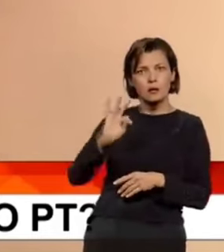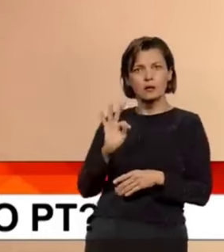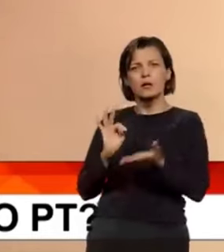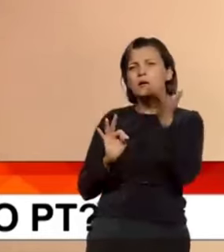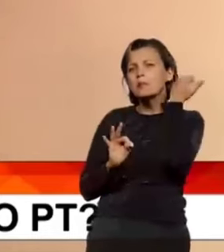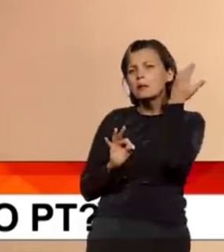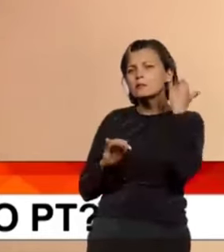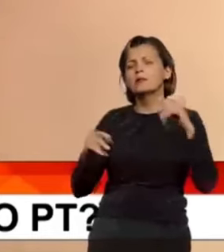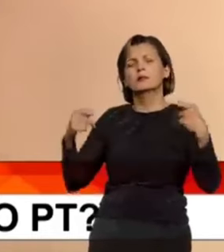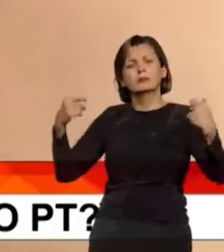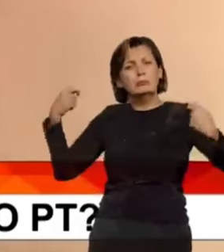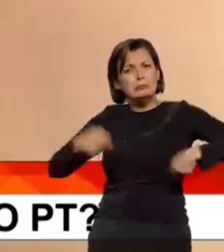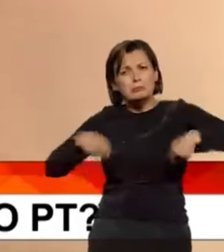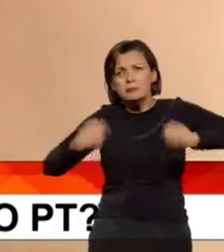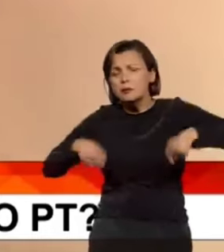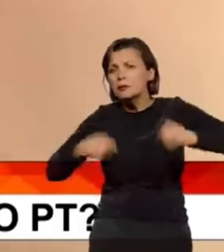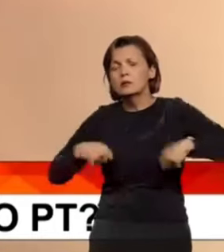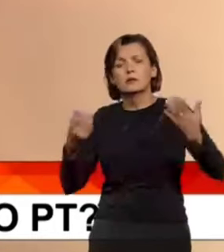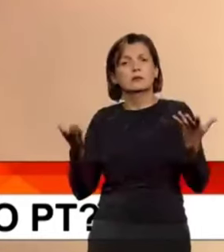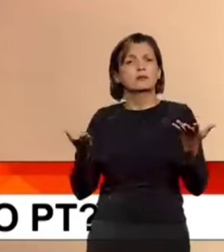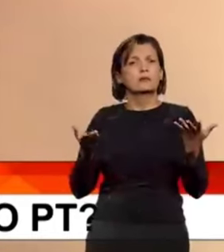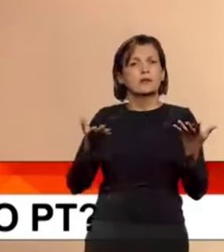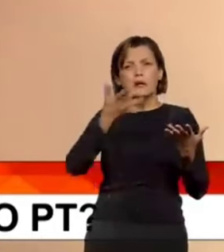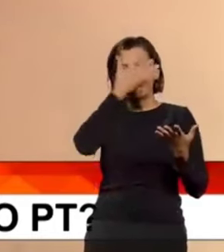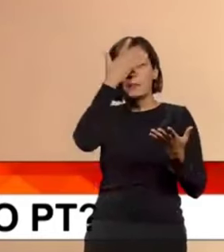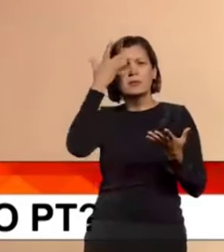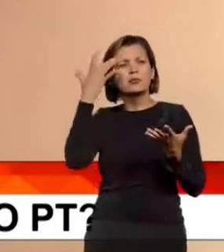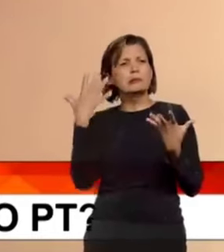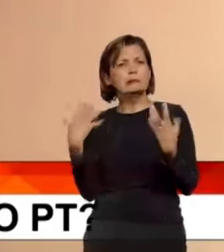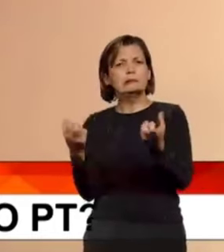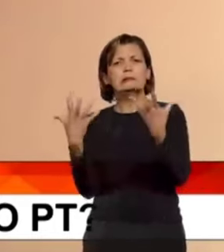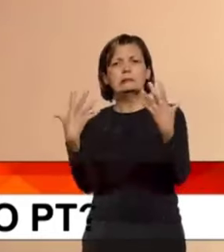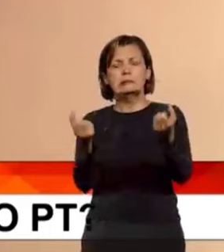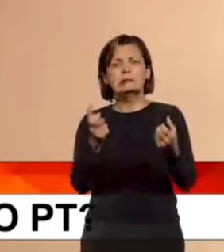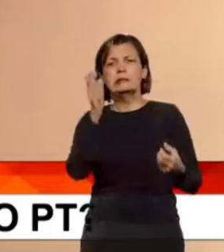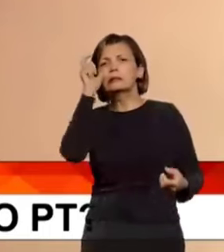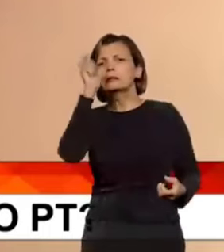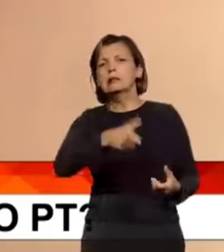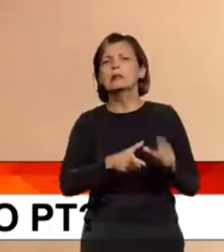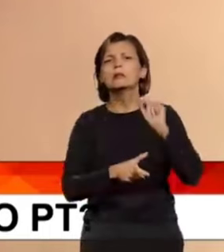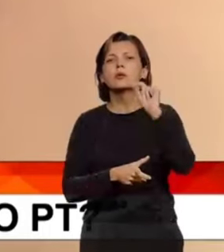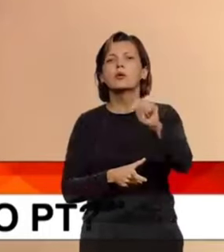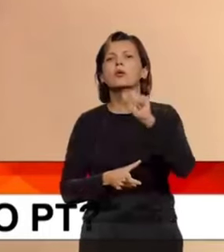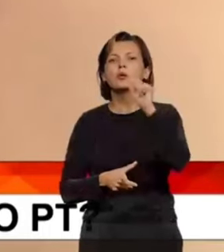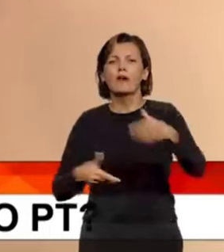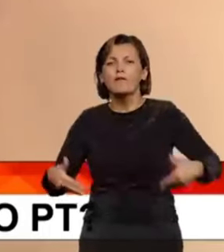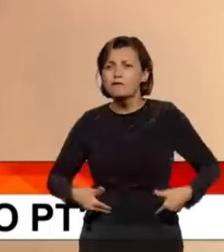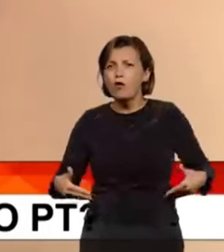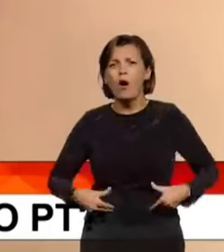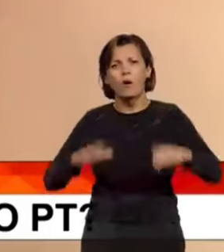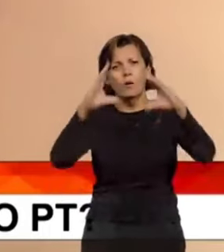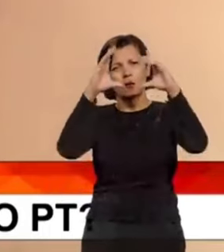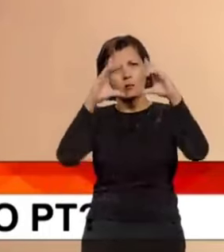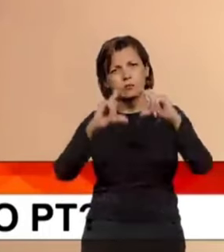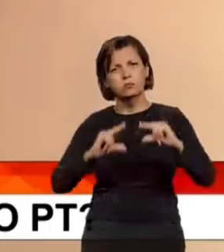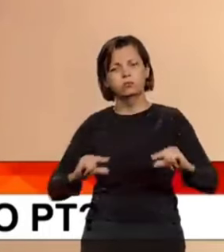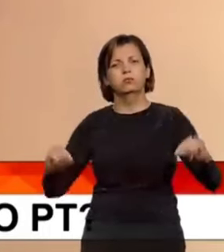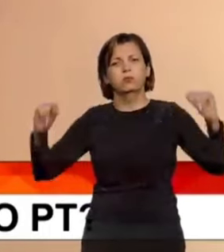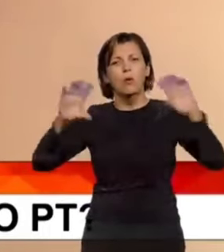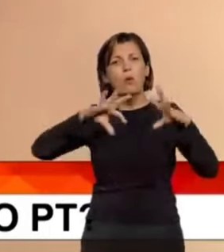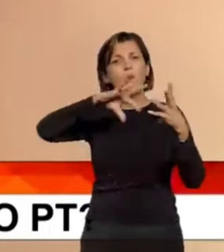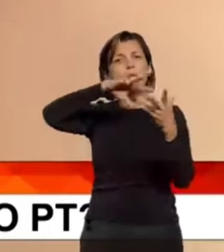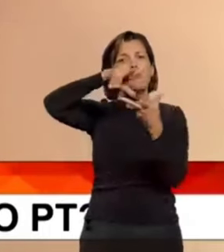havia no Brasil a necessidade havia no Brasil muitas pessoas interessadas acabar com a fome